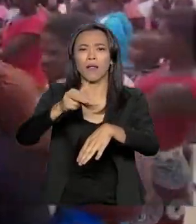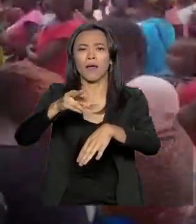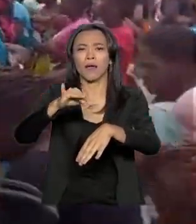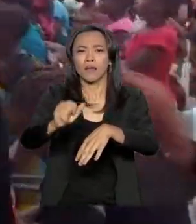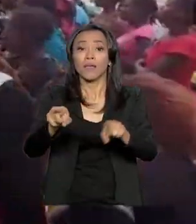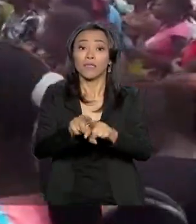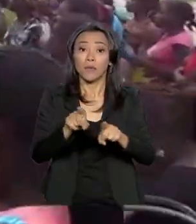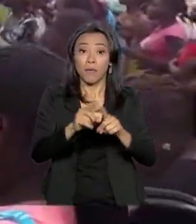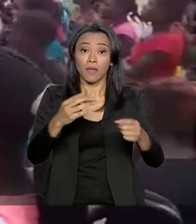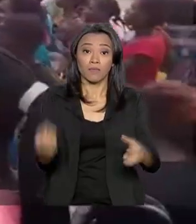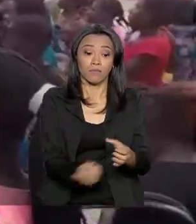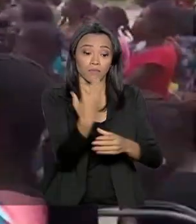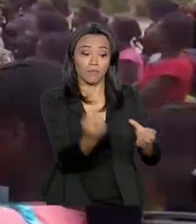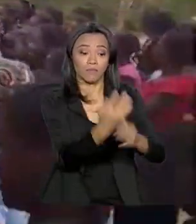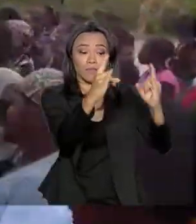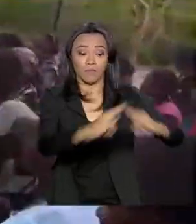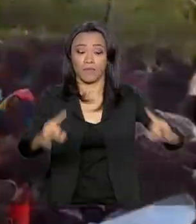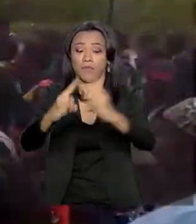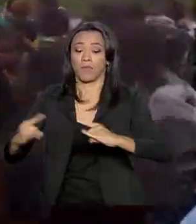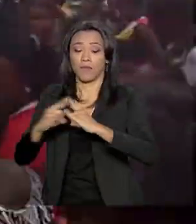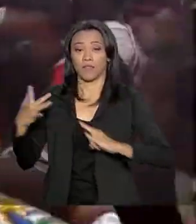de postos de saúde